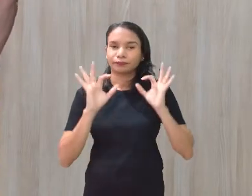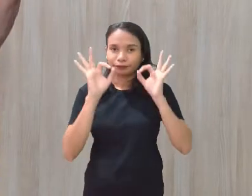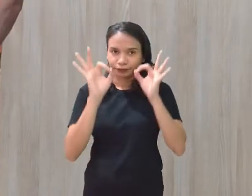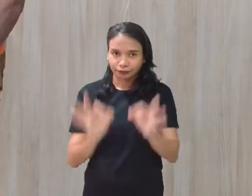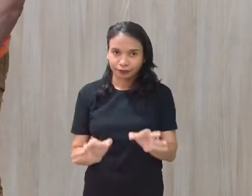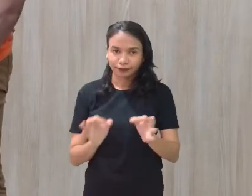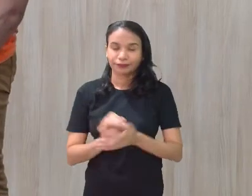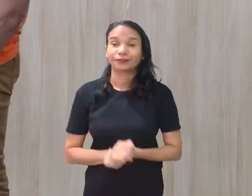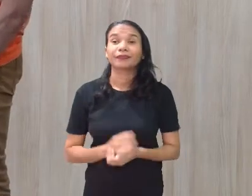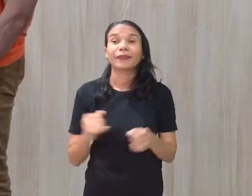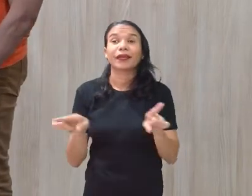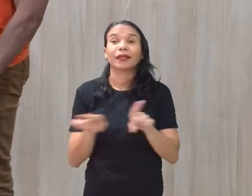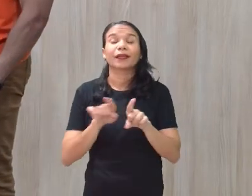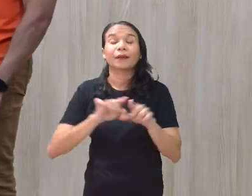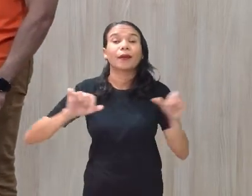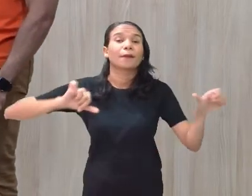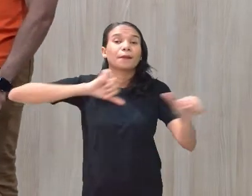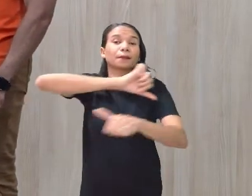certo? E para